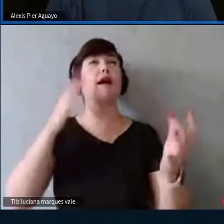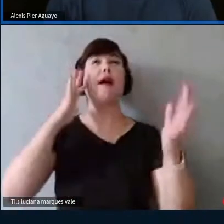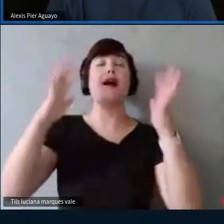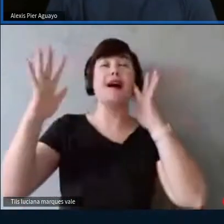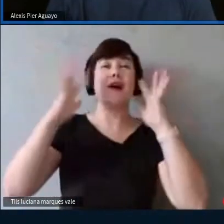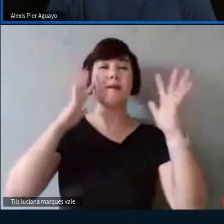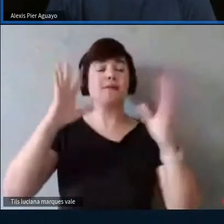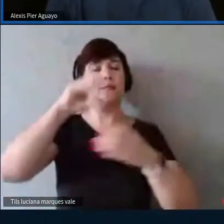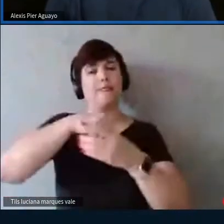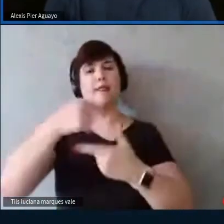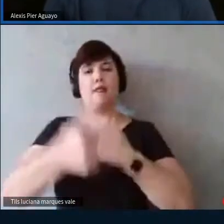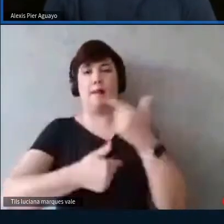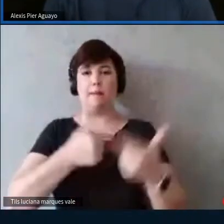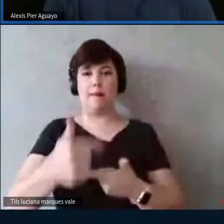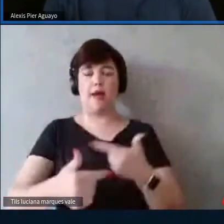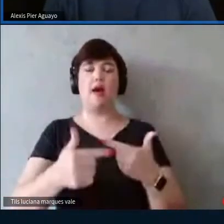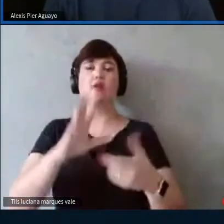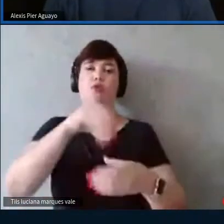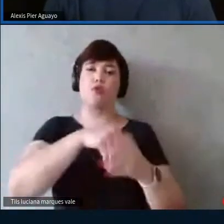tive nesse trabalho,